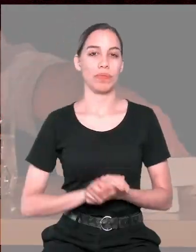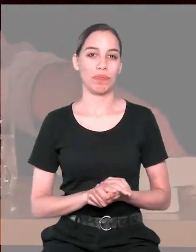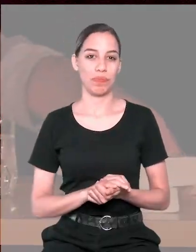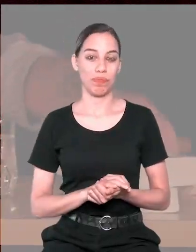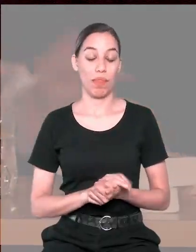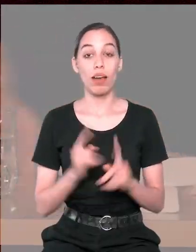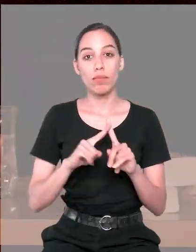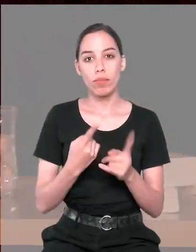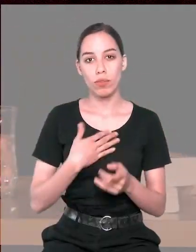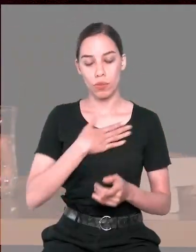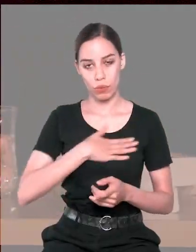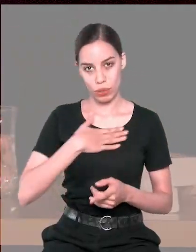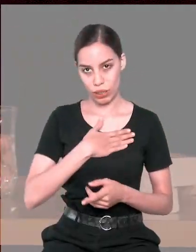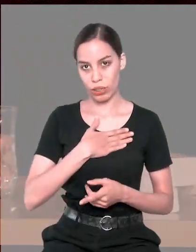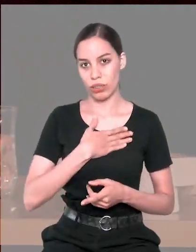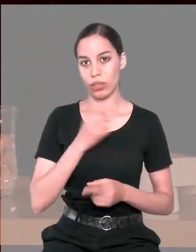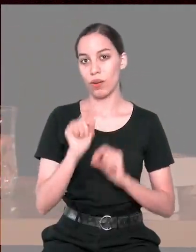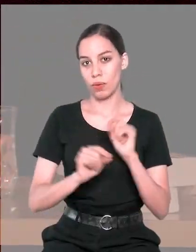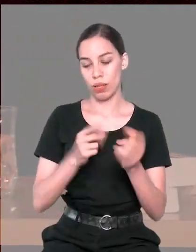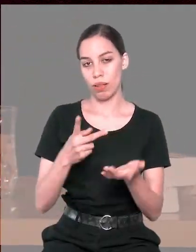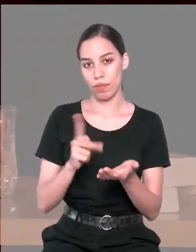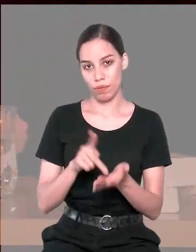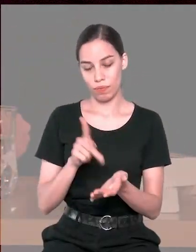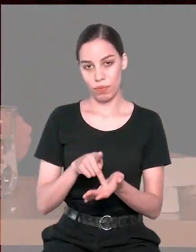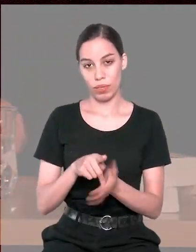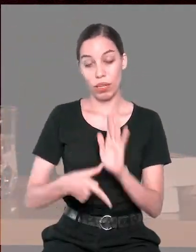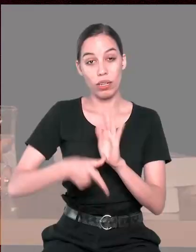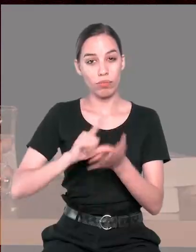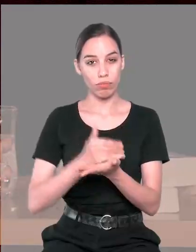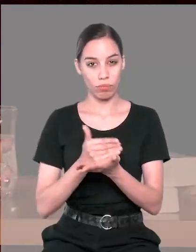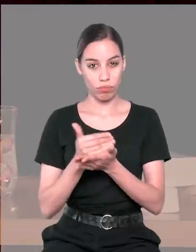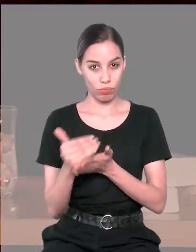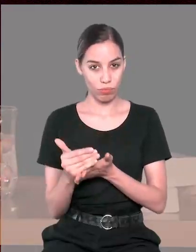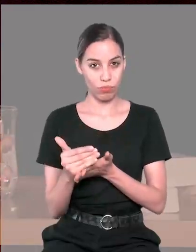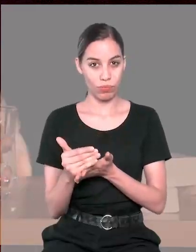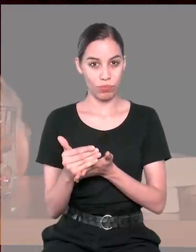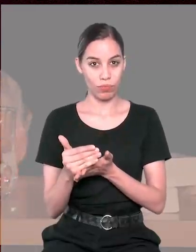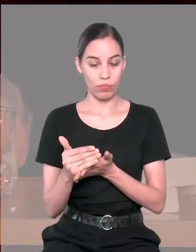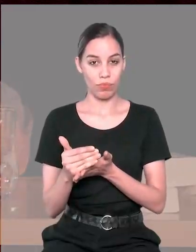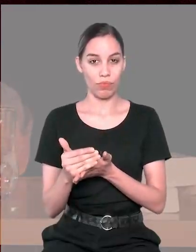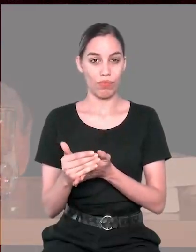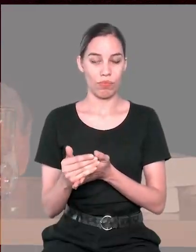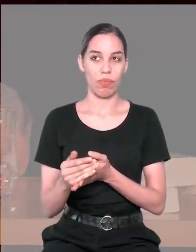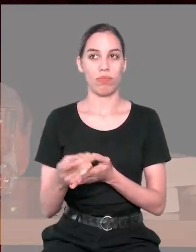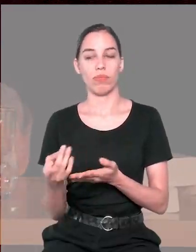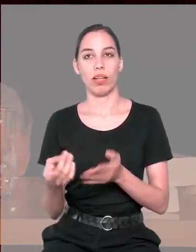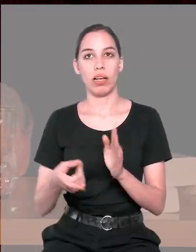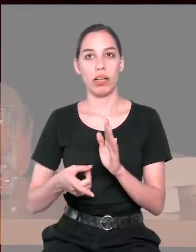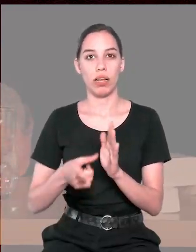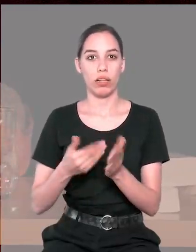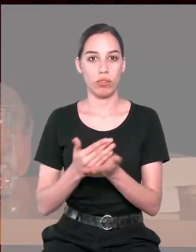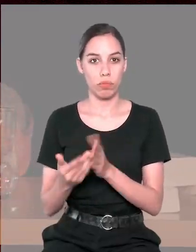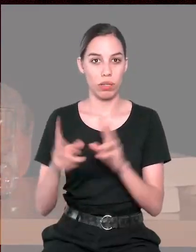aqui. Mas eu gostaria, na verdade, antes de começar propriamente no nosso